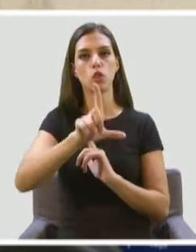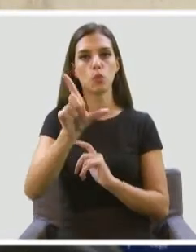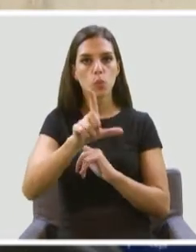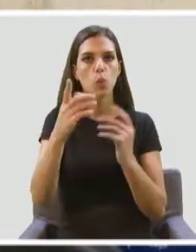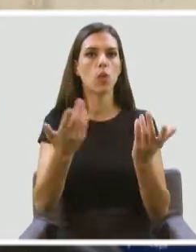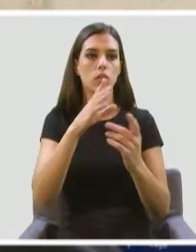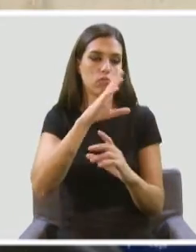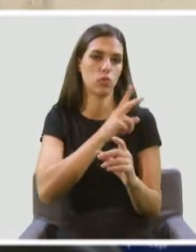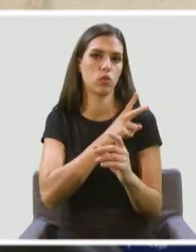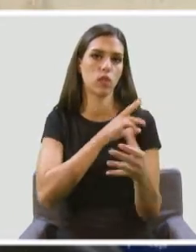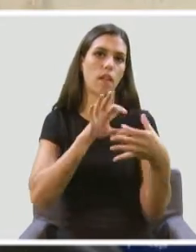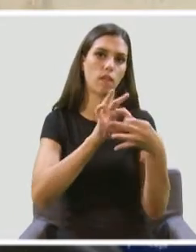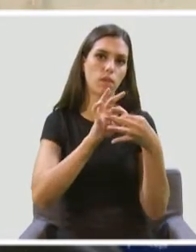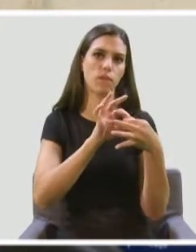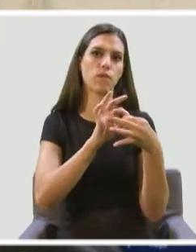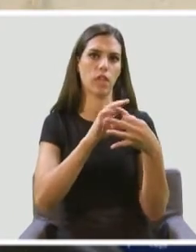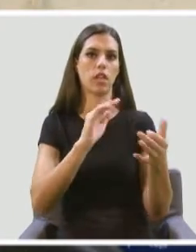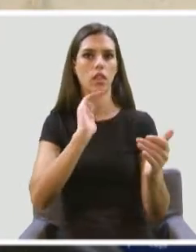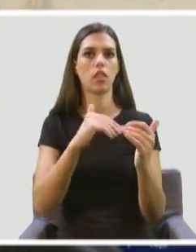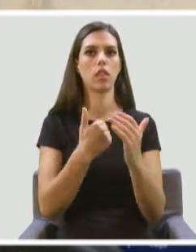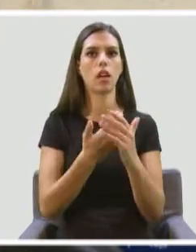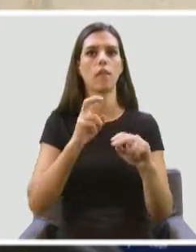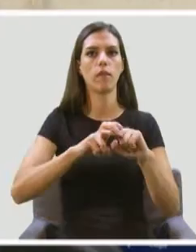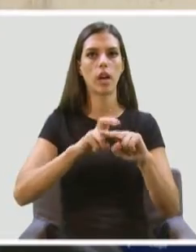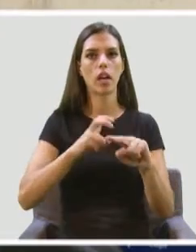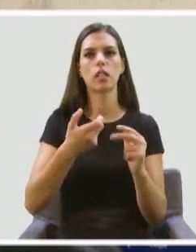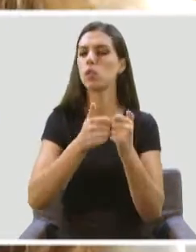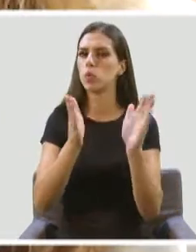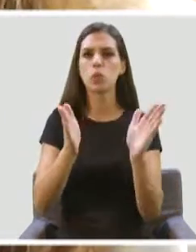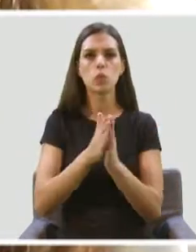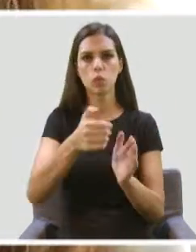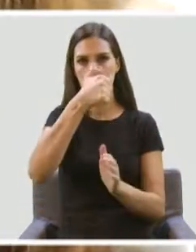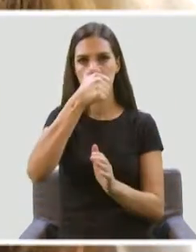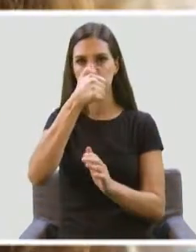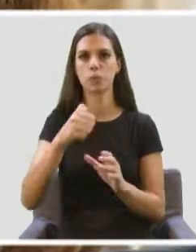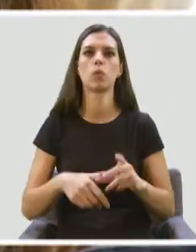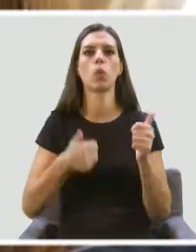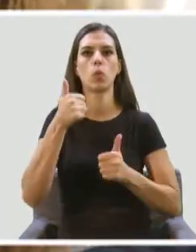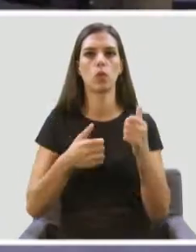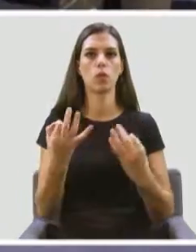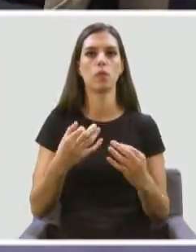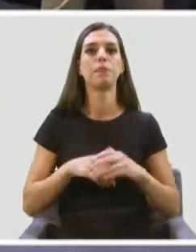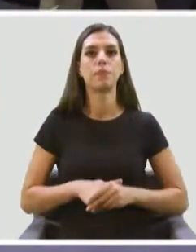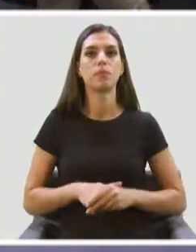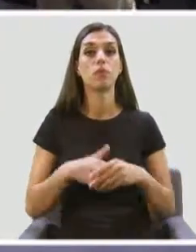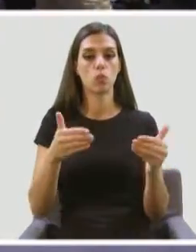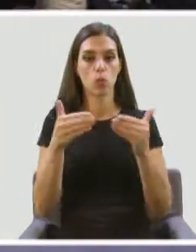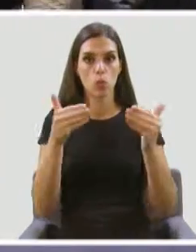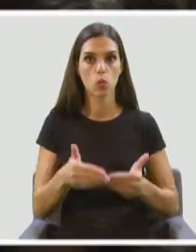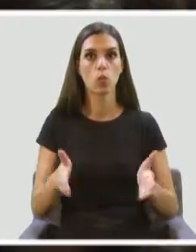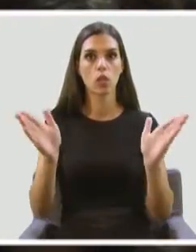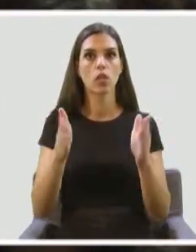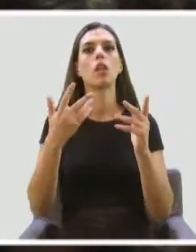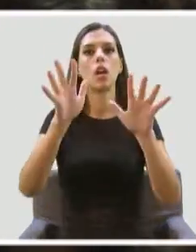dessas universidades, como elas também, acaba por encher todas as vagas disponibilizadas a concurso. A